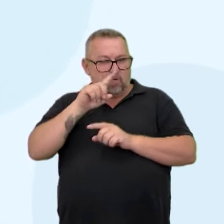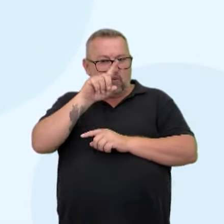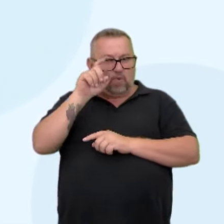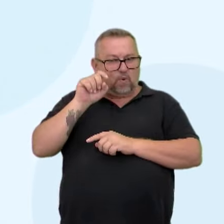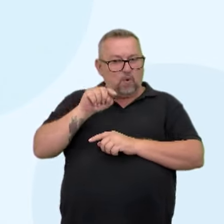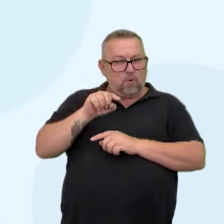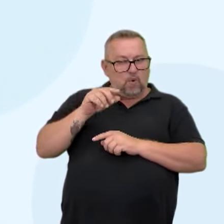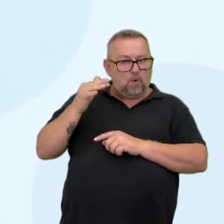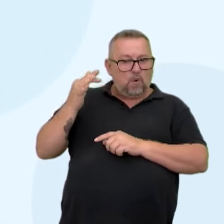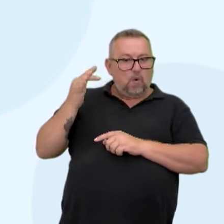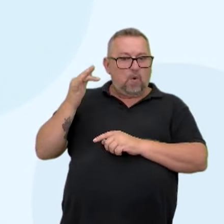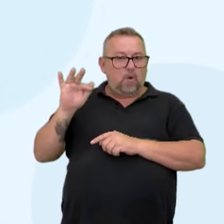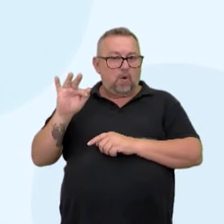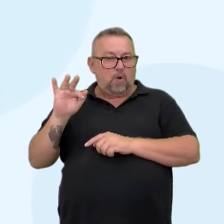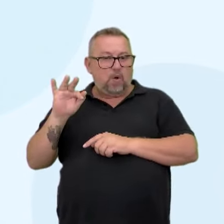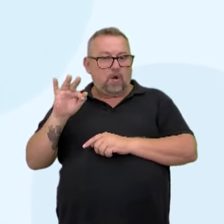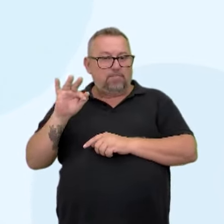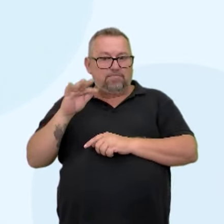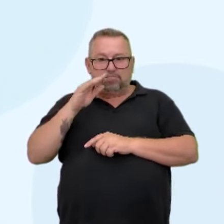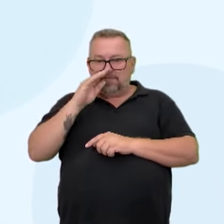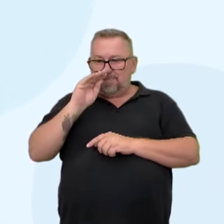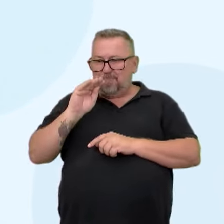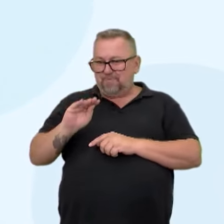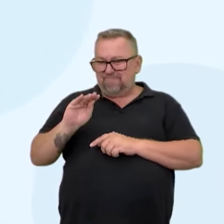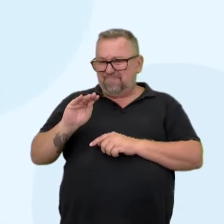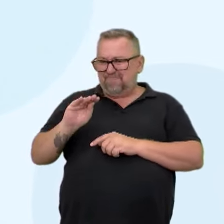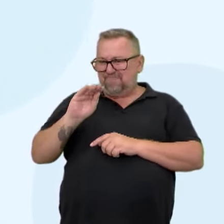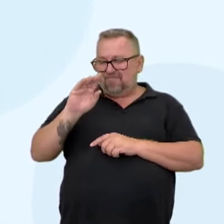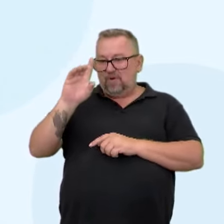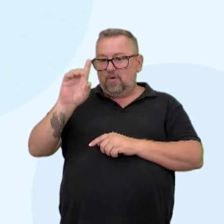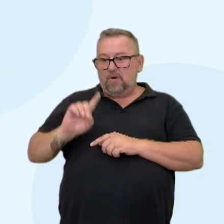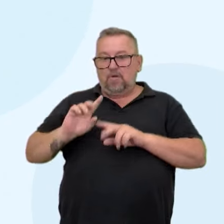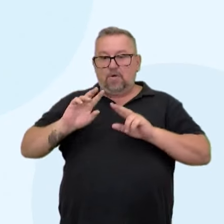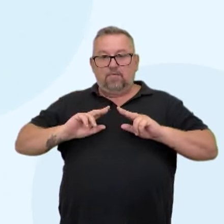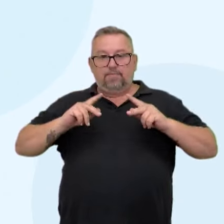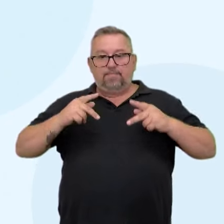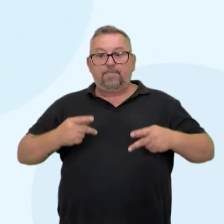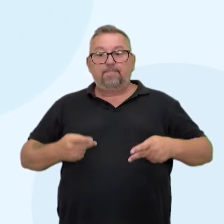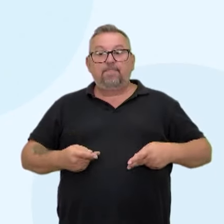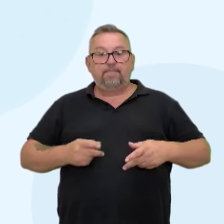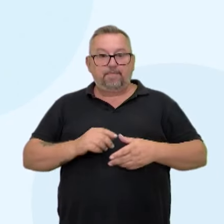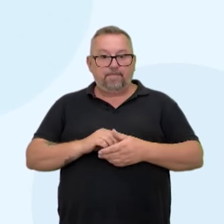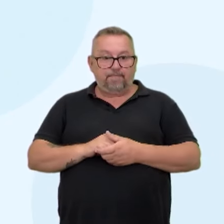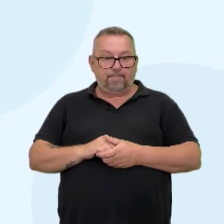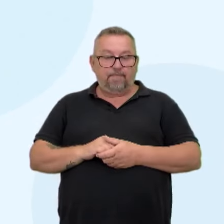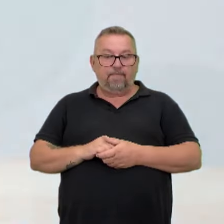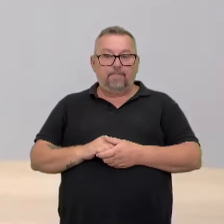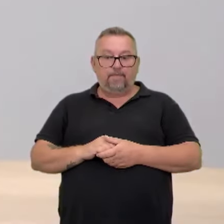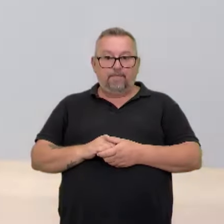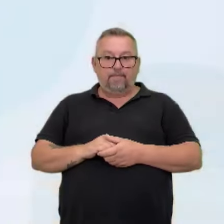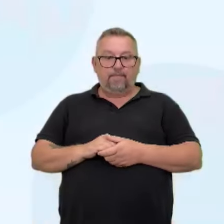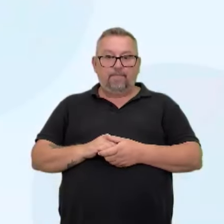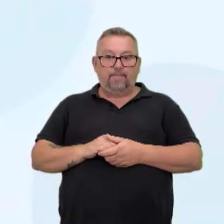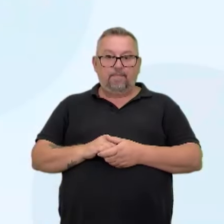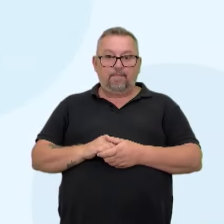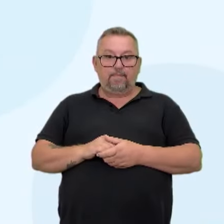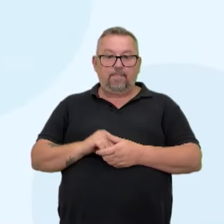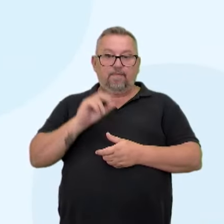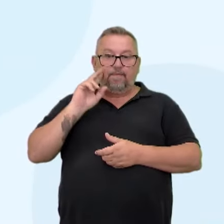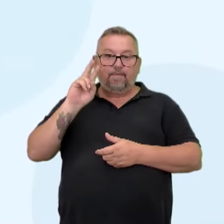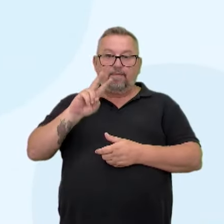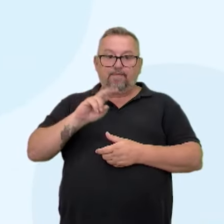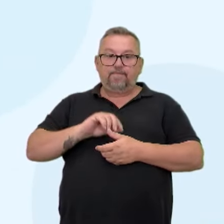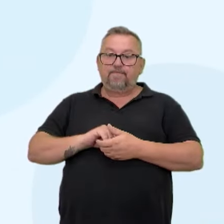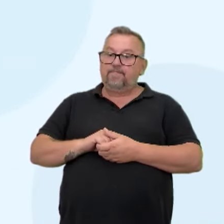tendenciosas, falsas e que desrespeitem os direitos humanos. deixando na tela para eles, só para eles